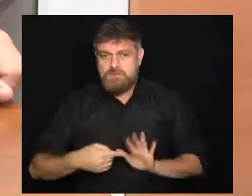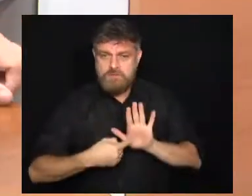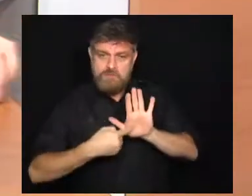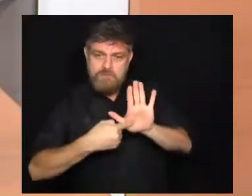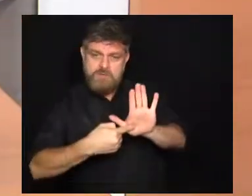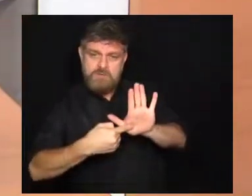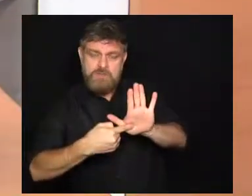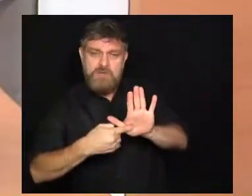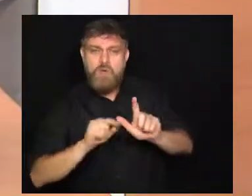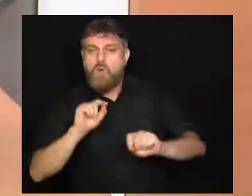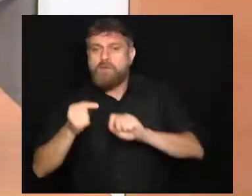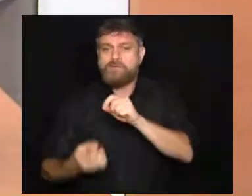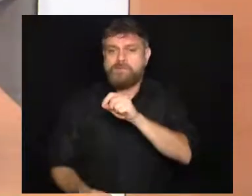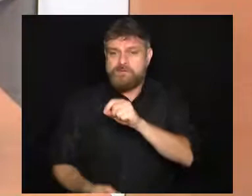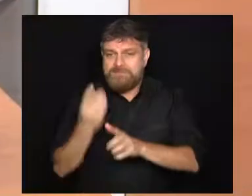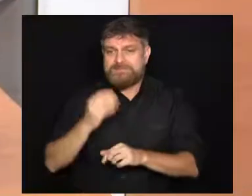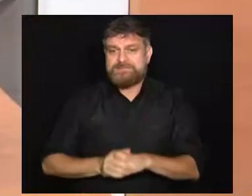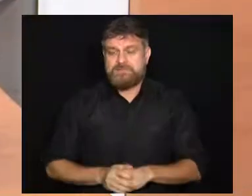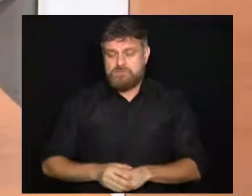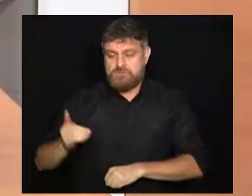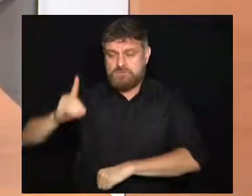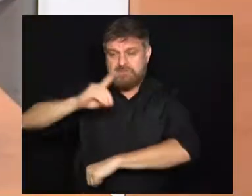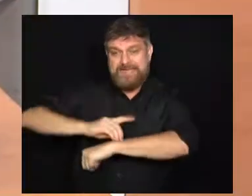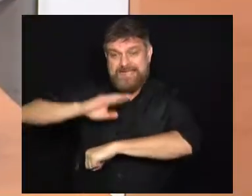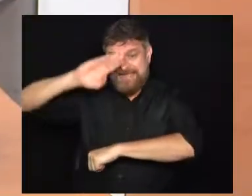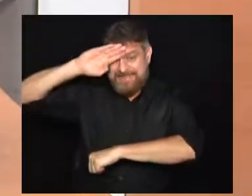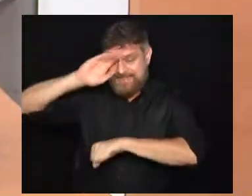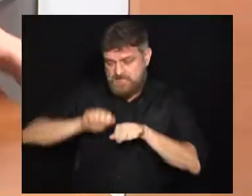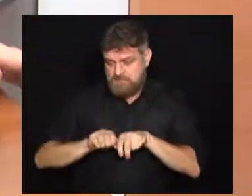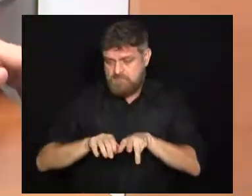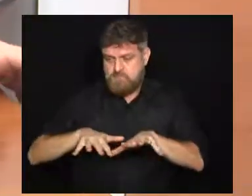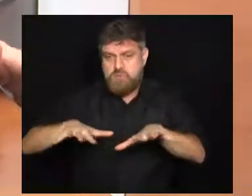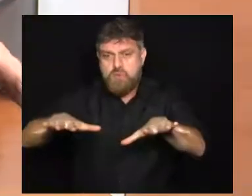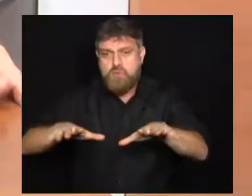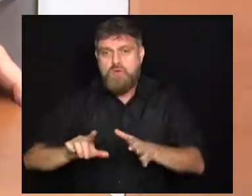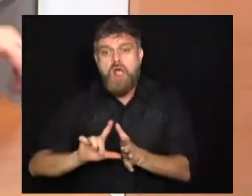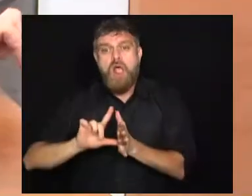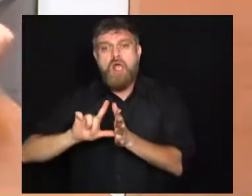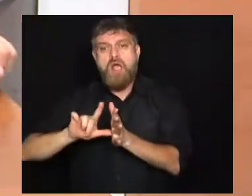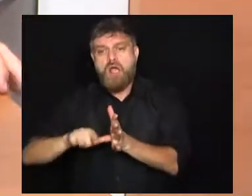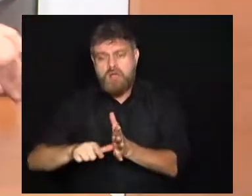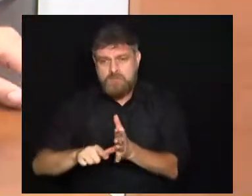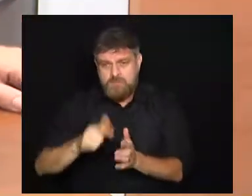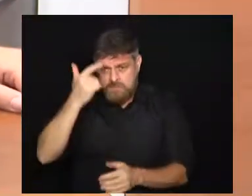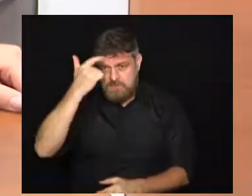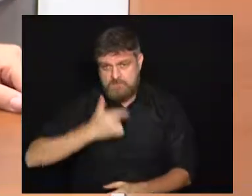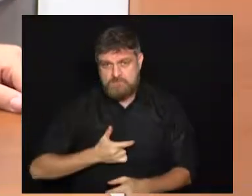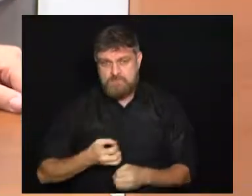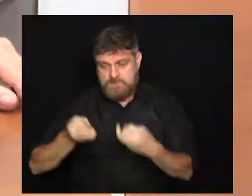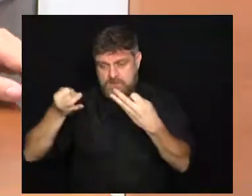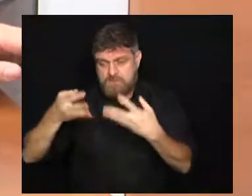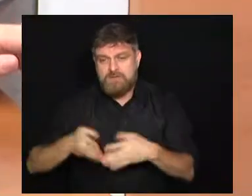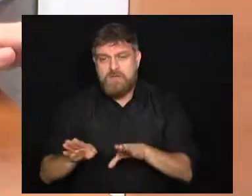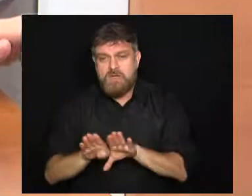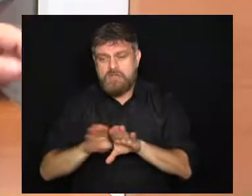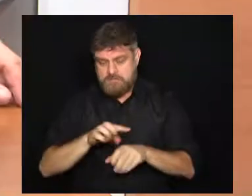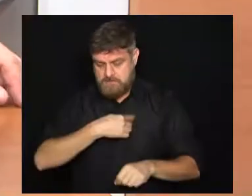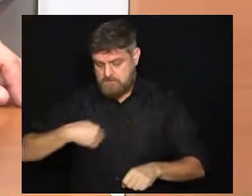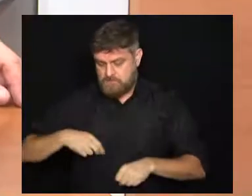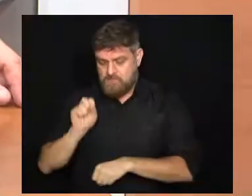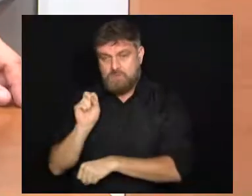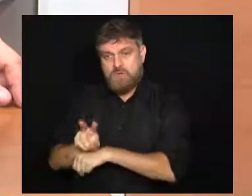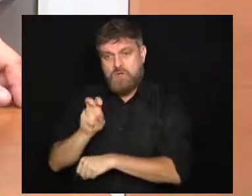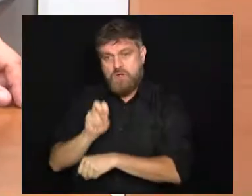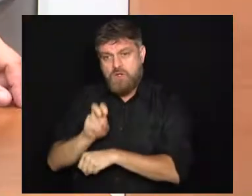apresentação sobre a situação epidemiológica da dengue e depois eu vou falar sobre a situação do